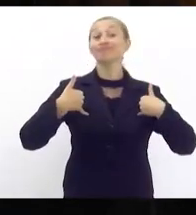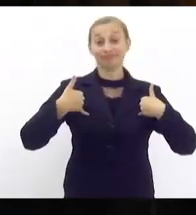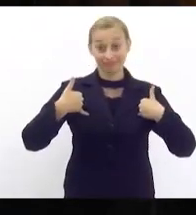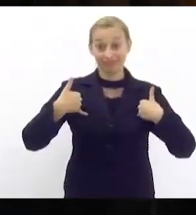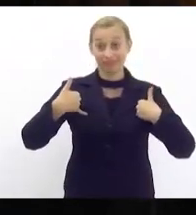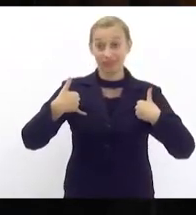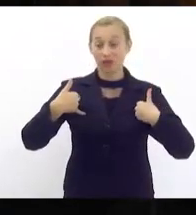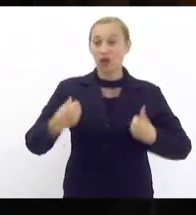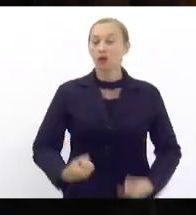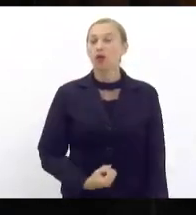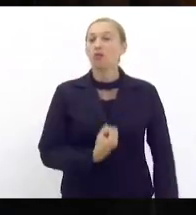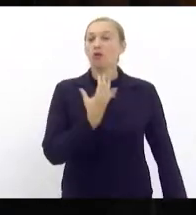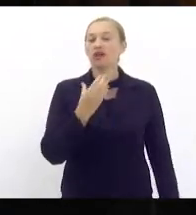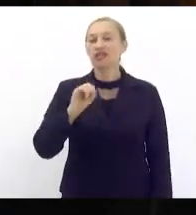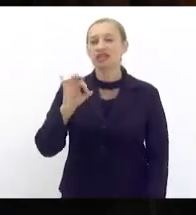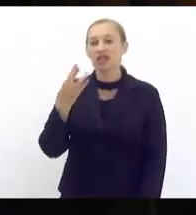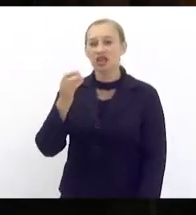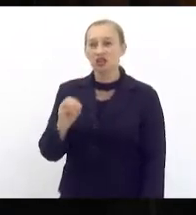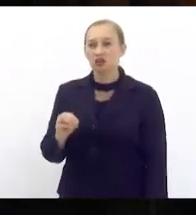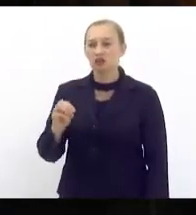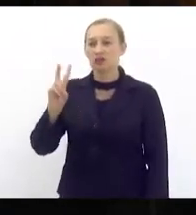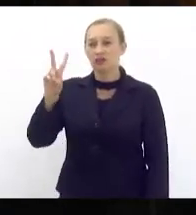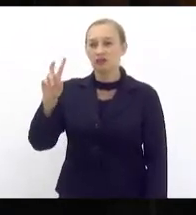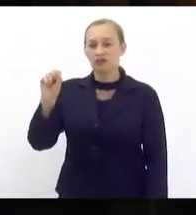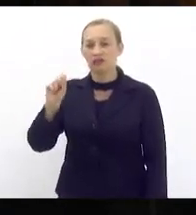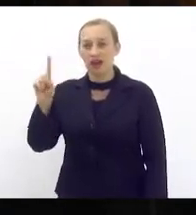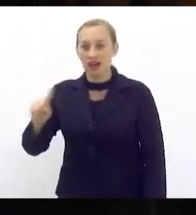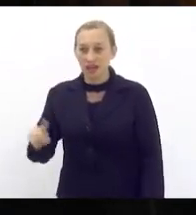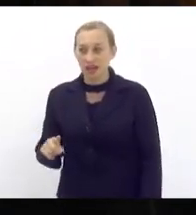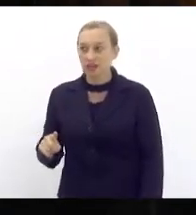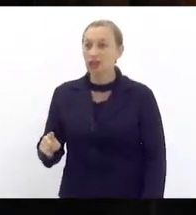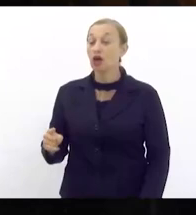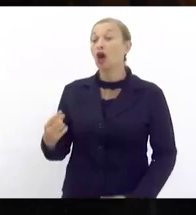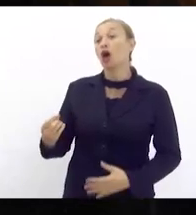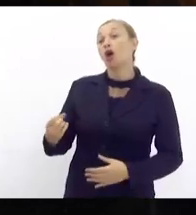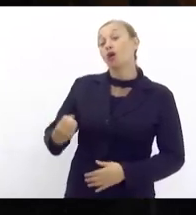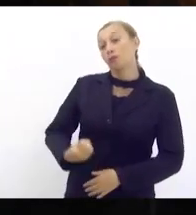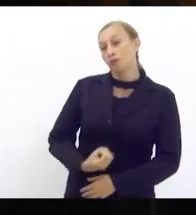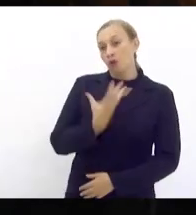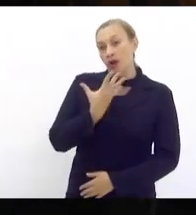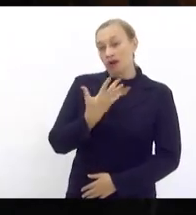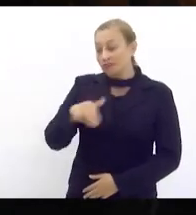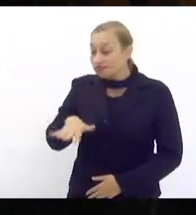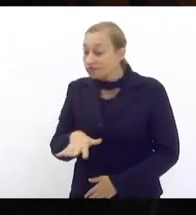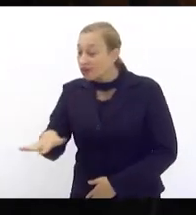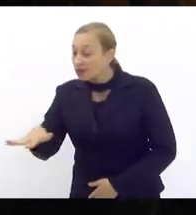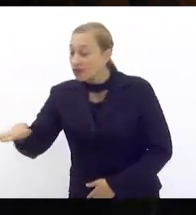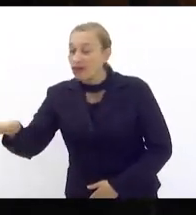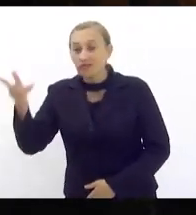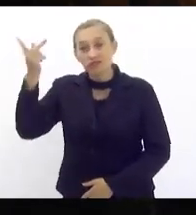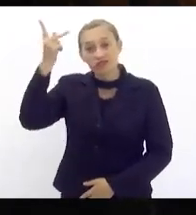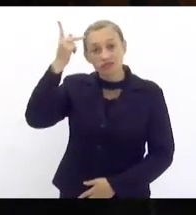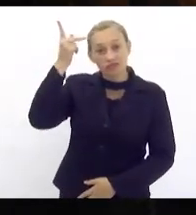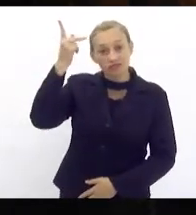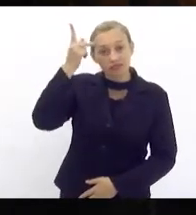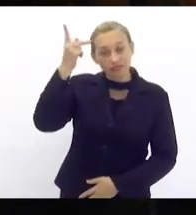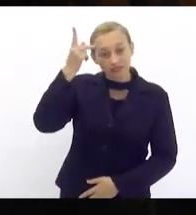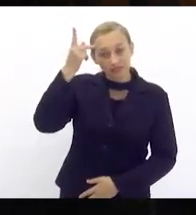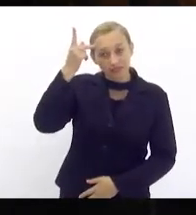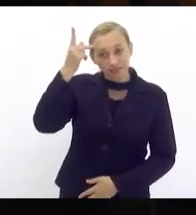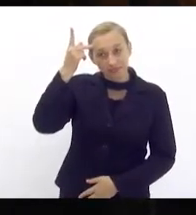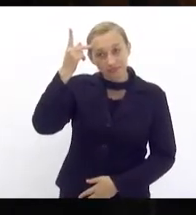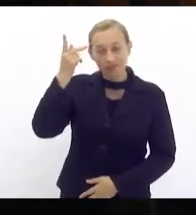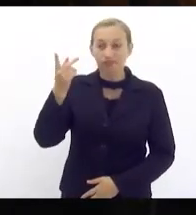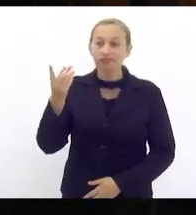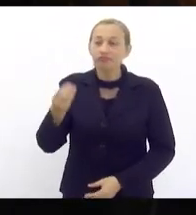poeta Sérgio Vaz poeta da Periferia da periferia de São Paulo que traz